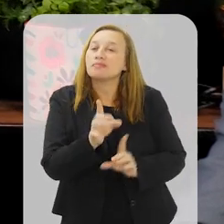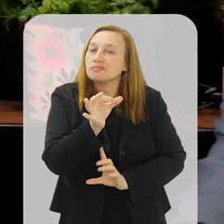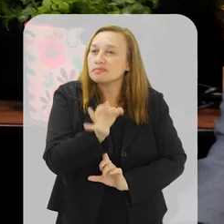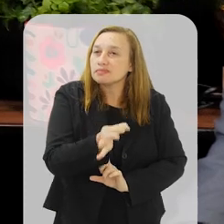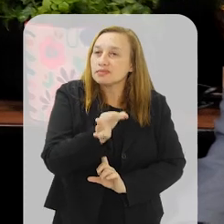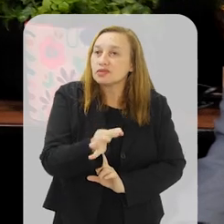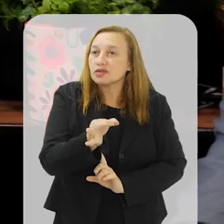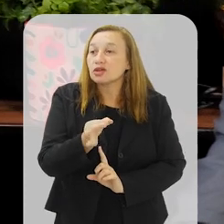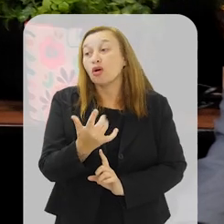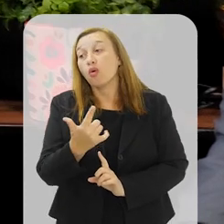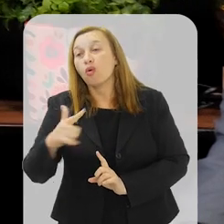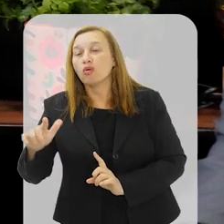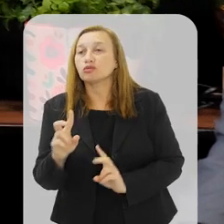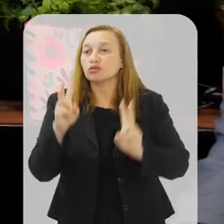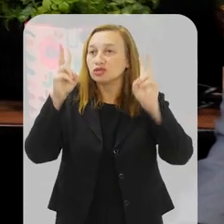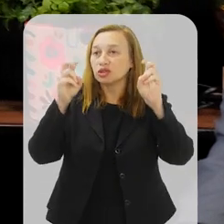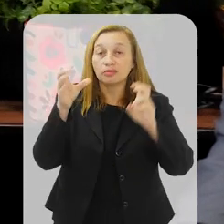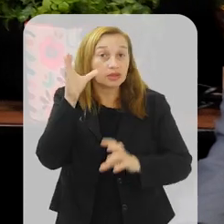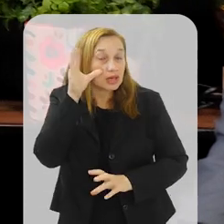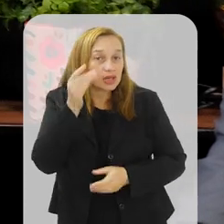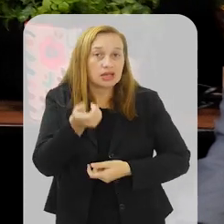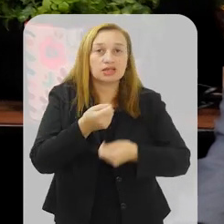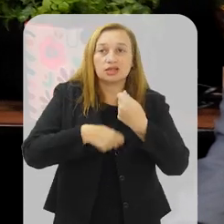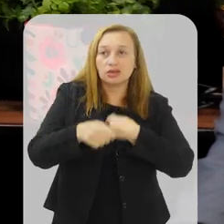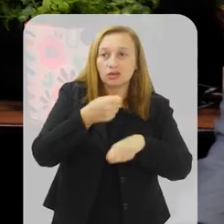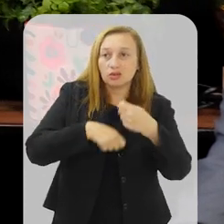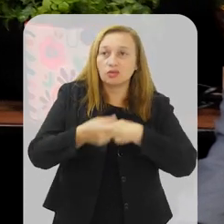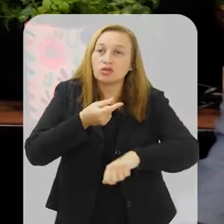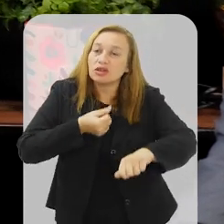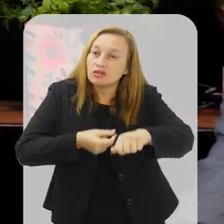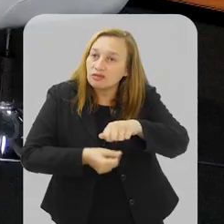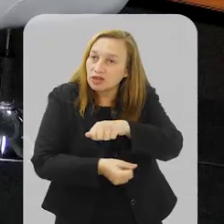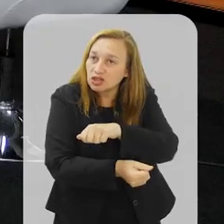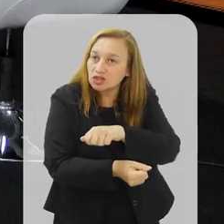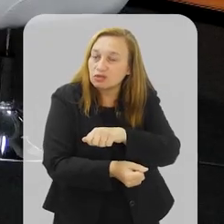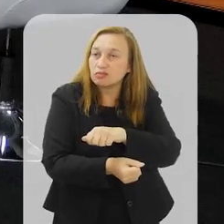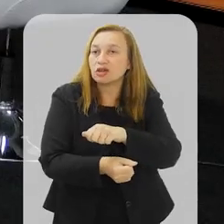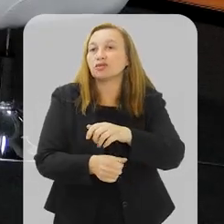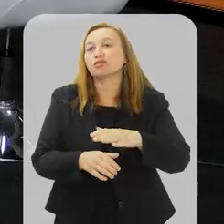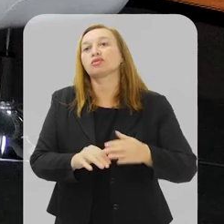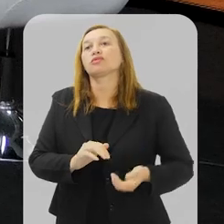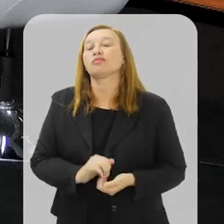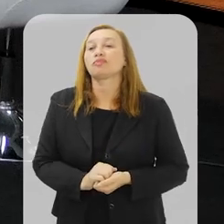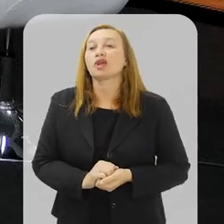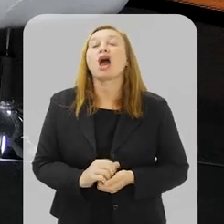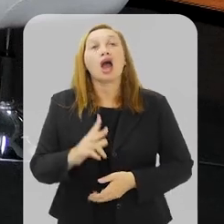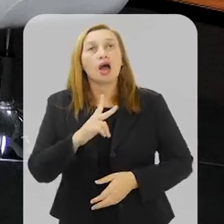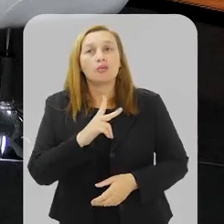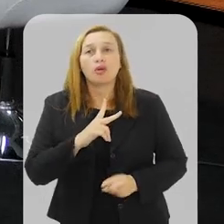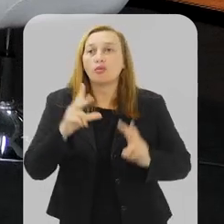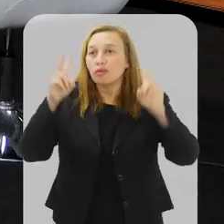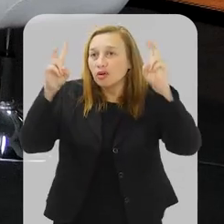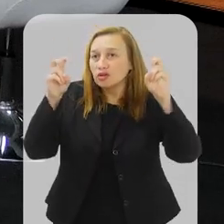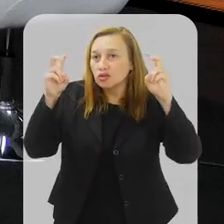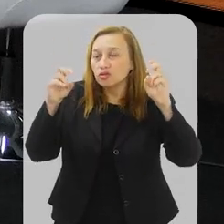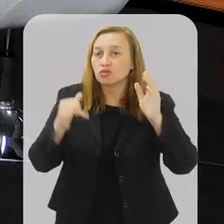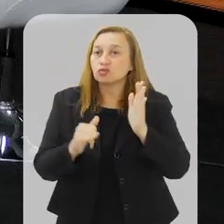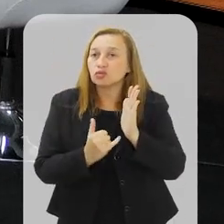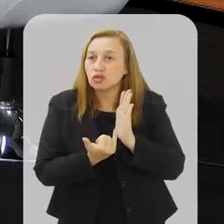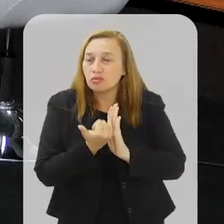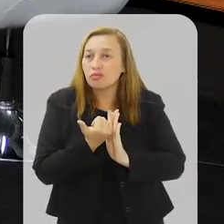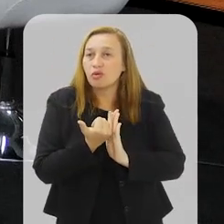certamente Temos vários outros temas de interesse econômico investimento estrangeiro a própria questão de